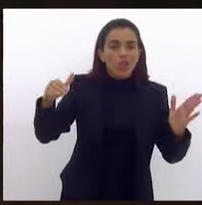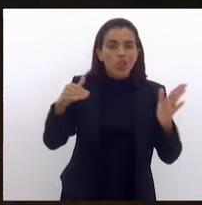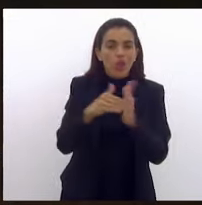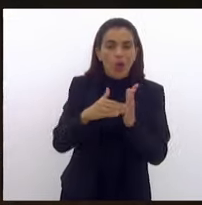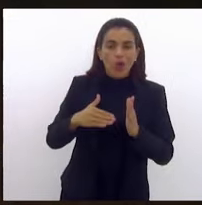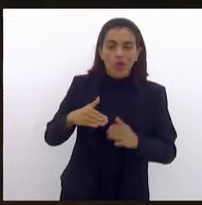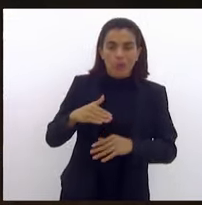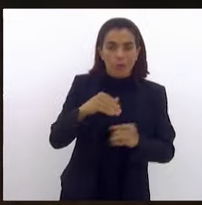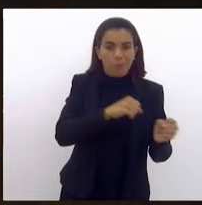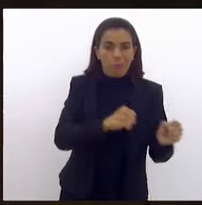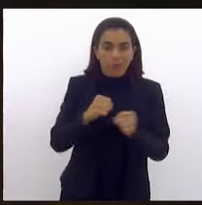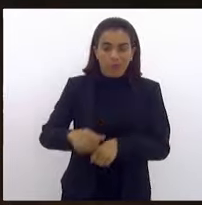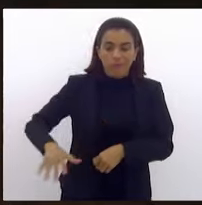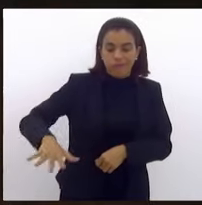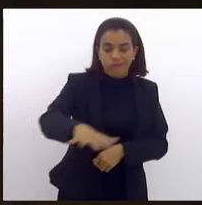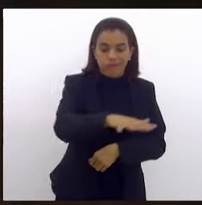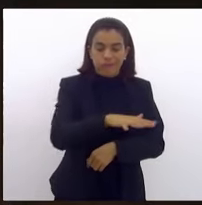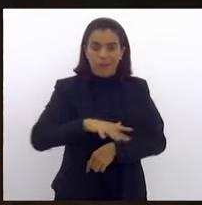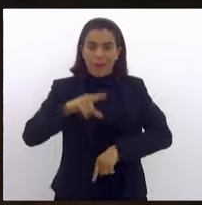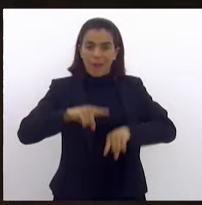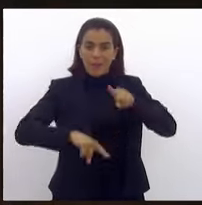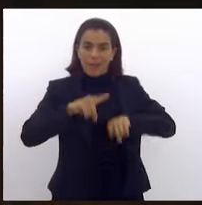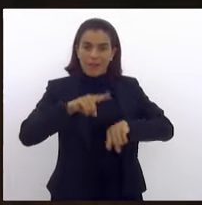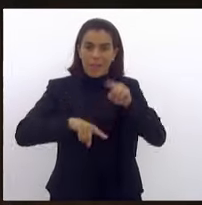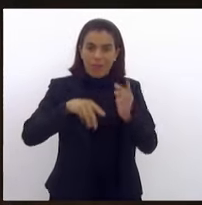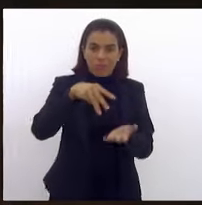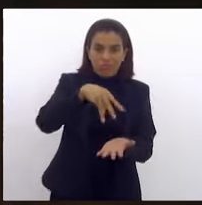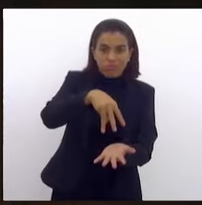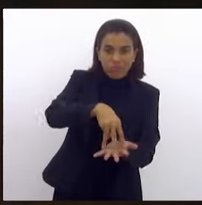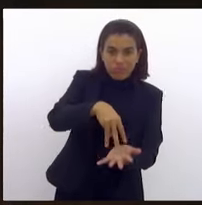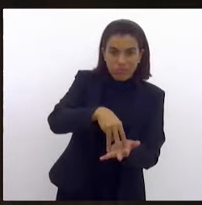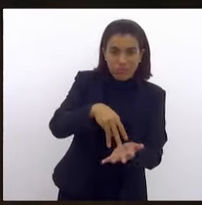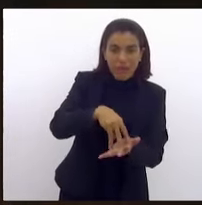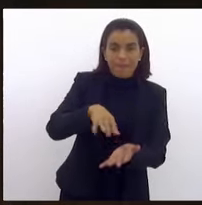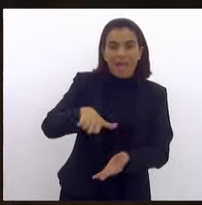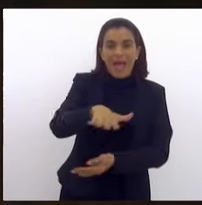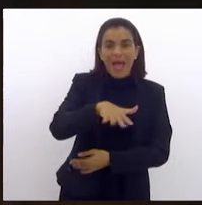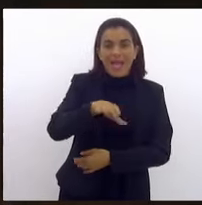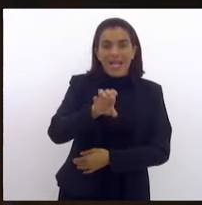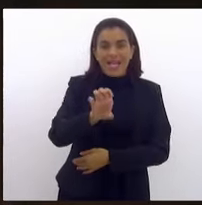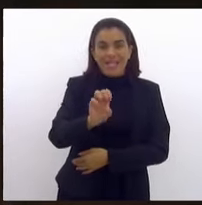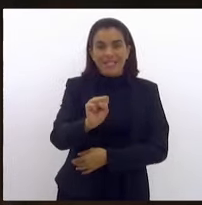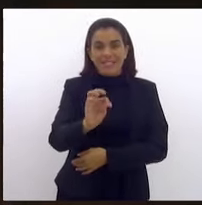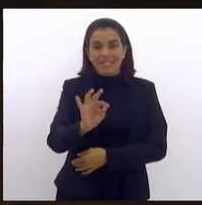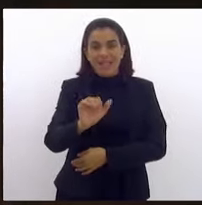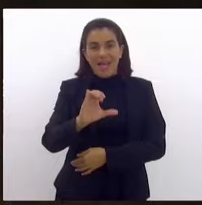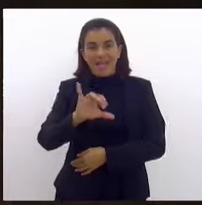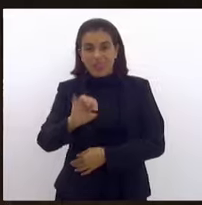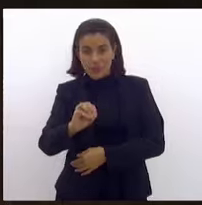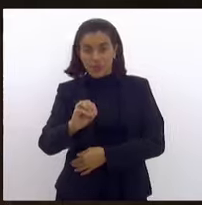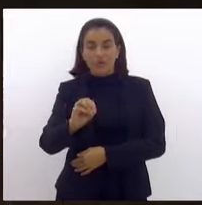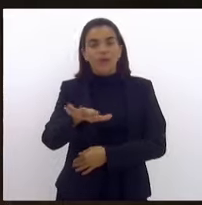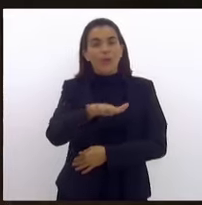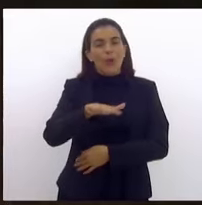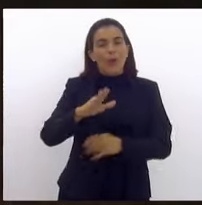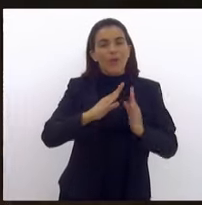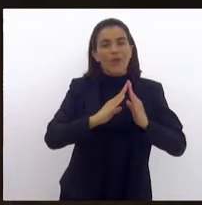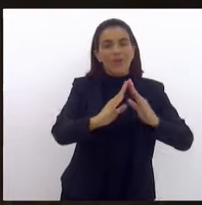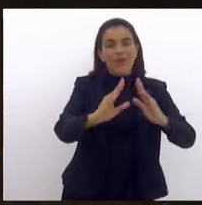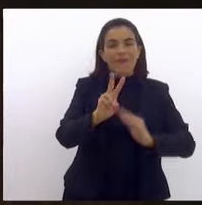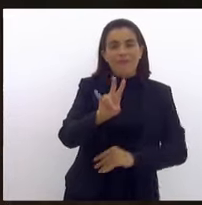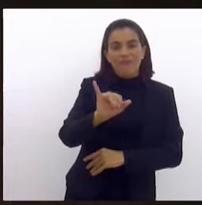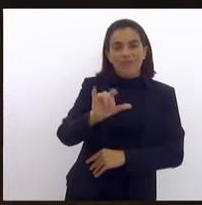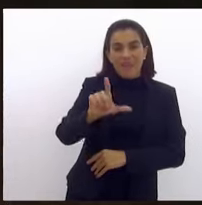território físico, que compreende a região do Estácio, chamado Vila Operária, compreende a Praça